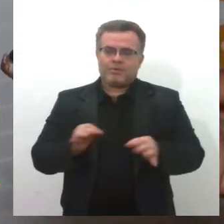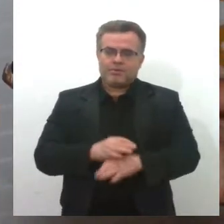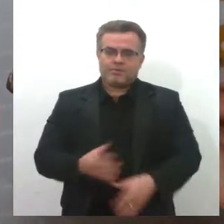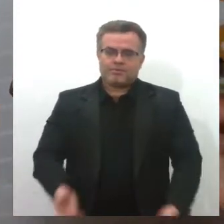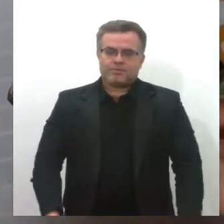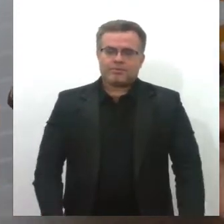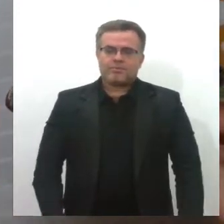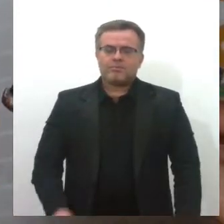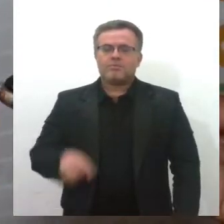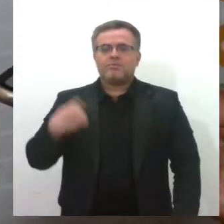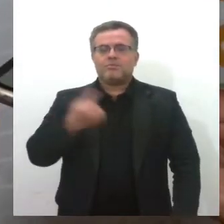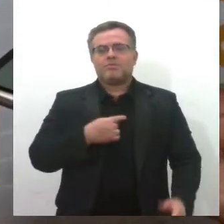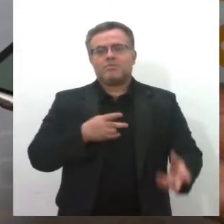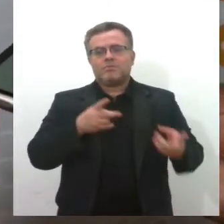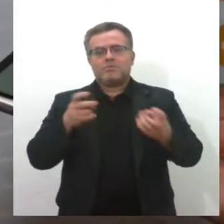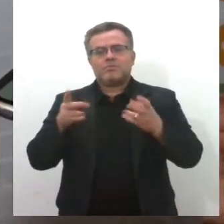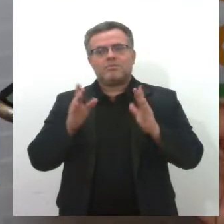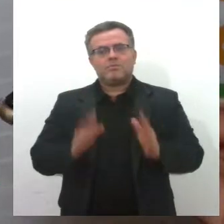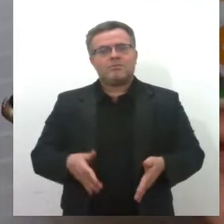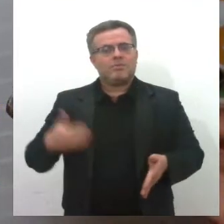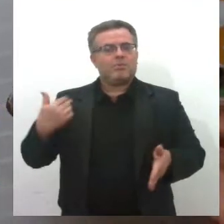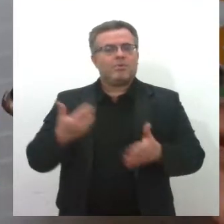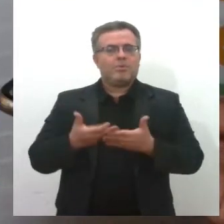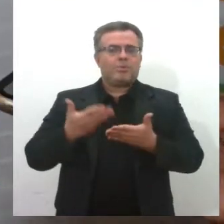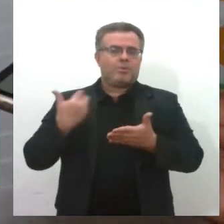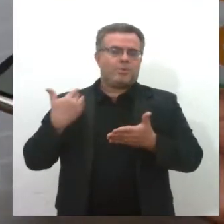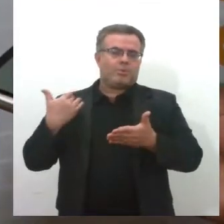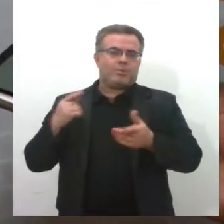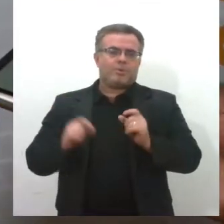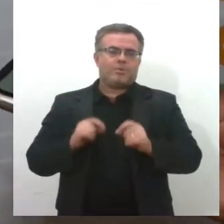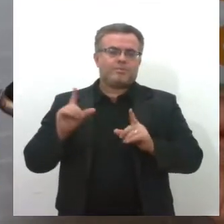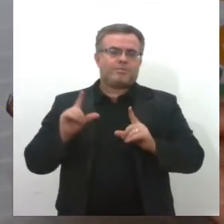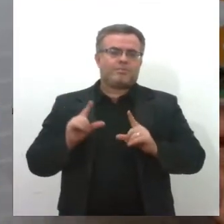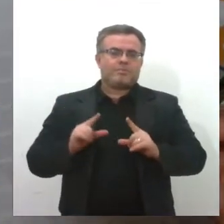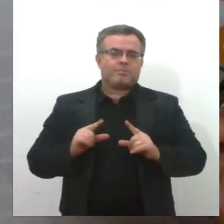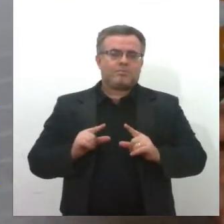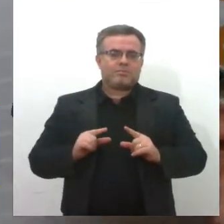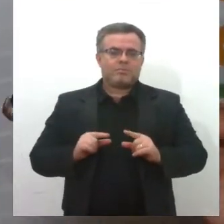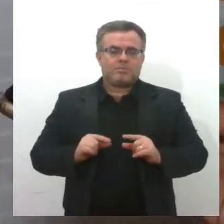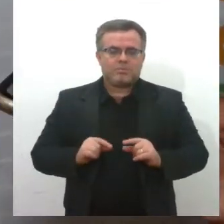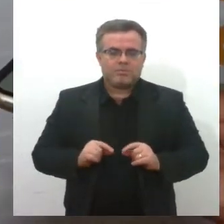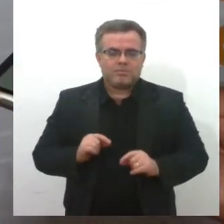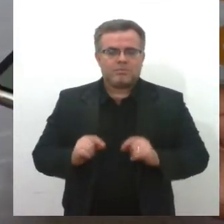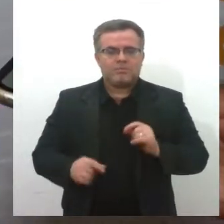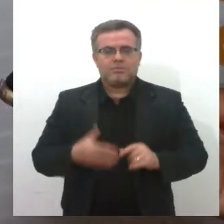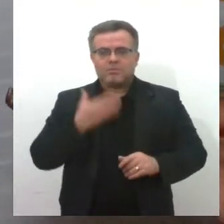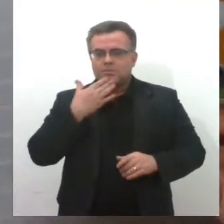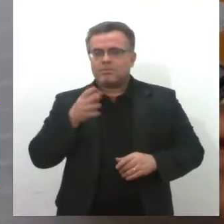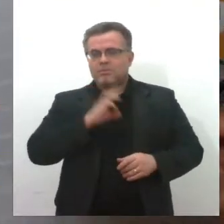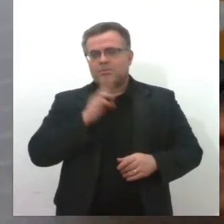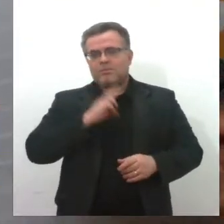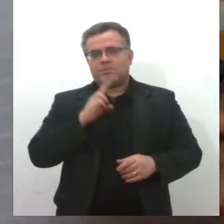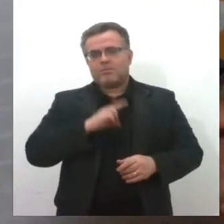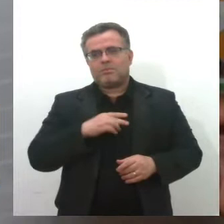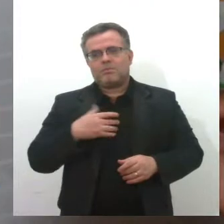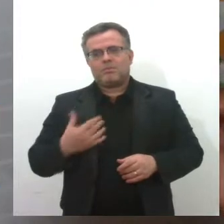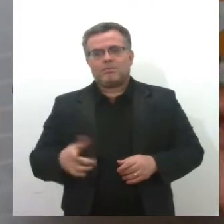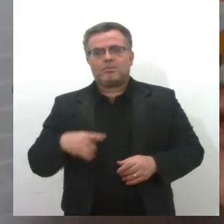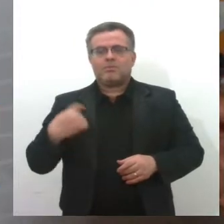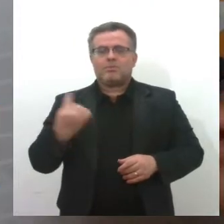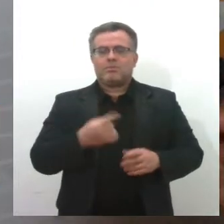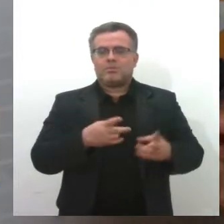já visualiza nos últimos dias uma redução de solicitação também de UTIs. Então a gente